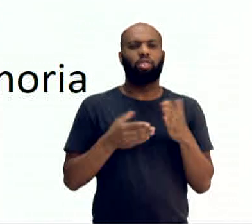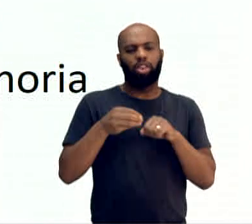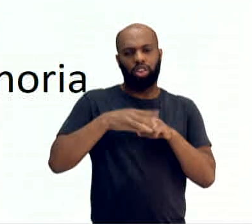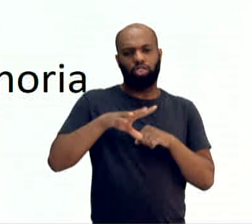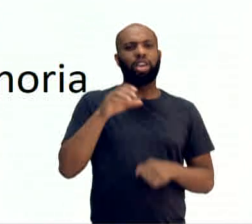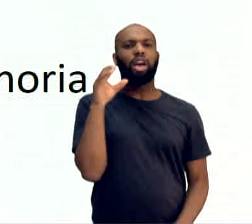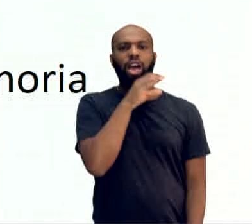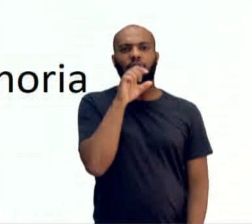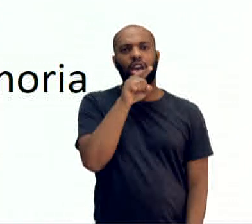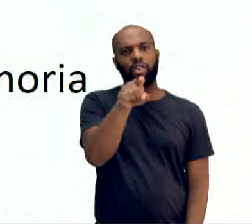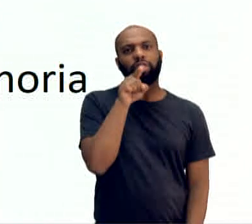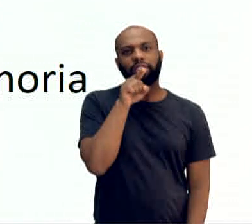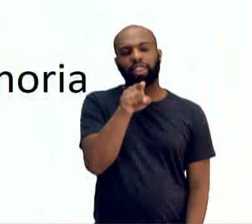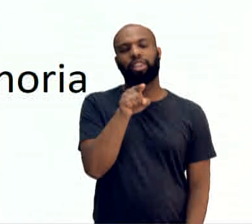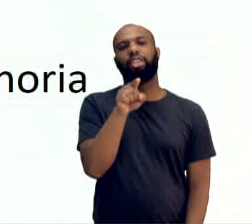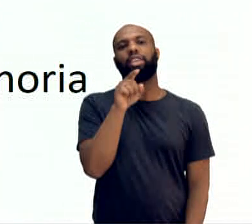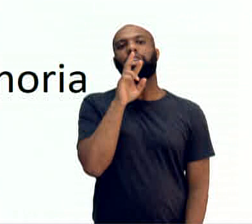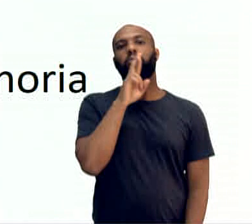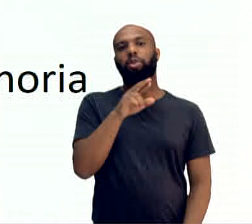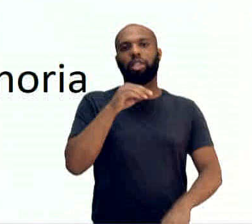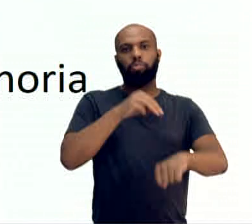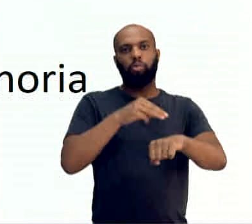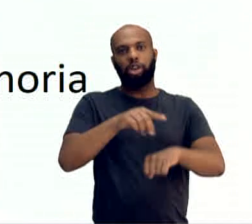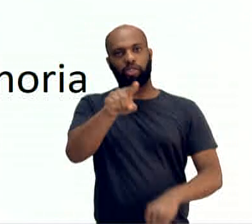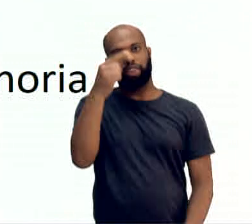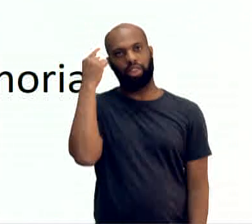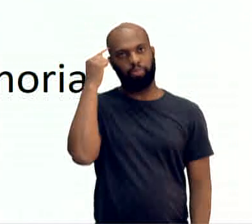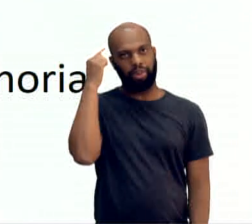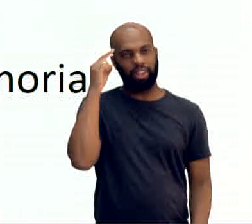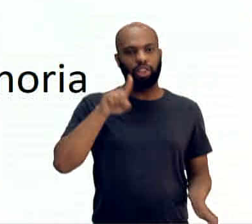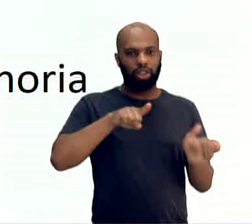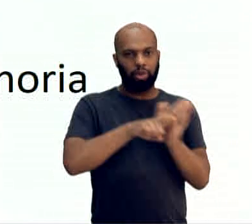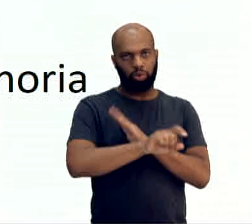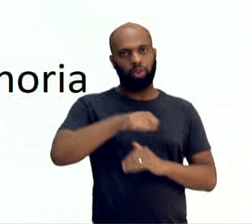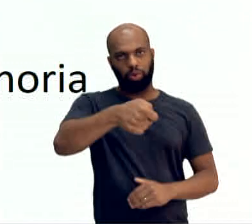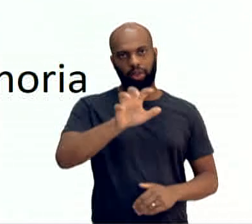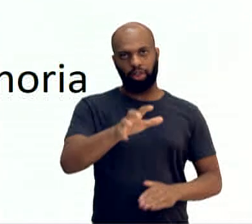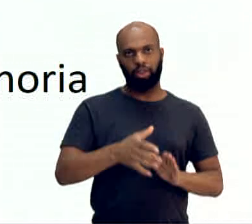aí, rapidinho aí para vocês, uns minutinhos para vocês pensarem nessa questão aí.